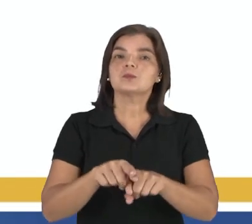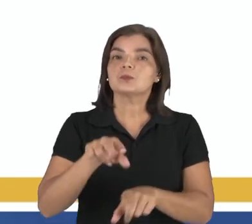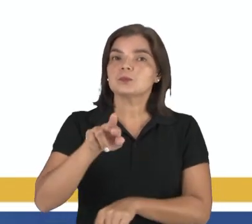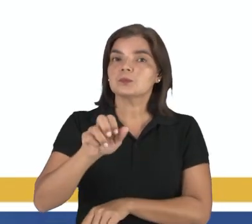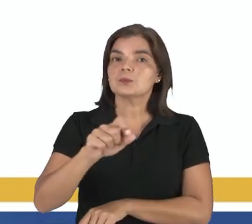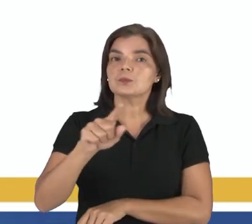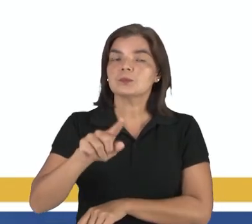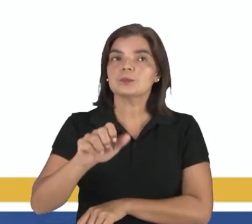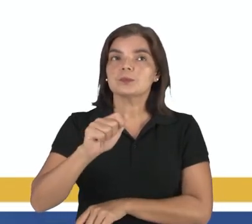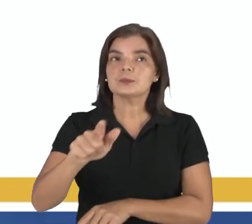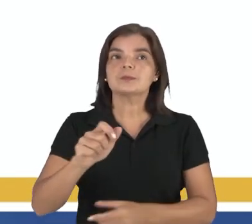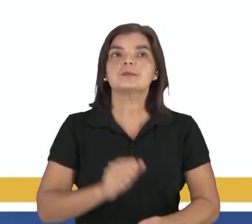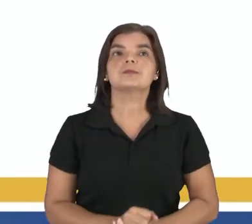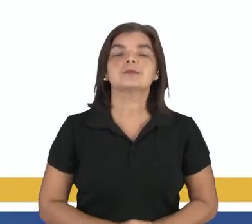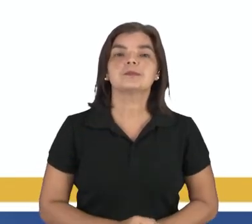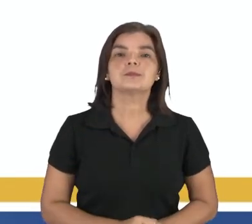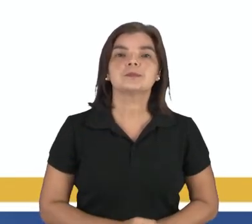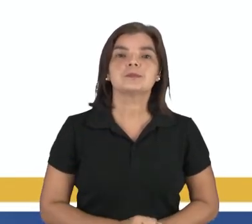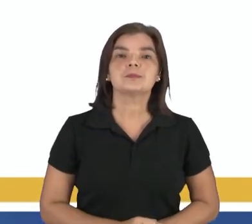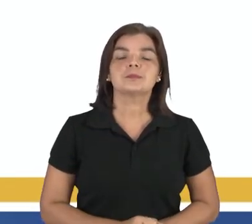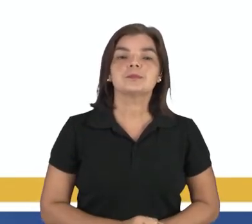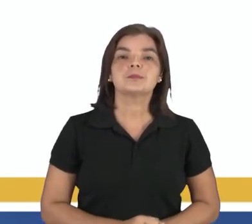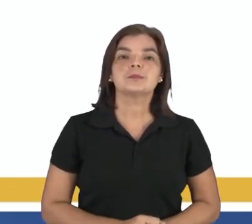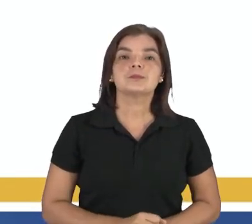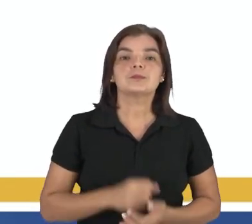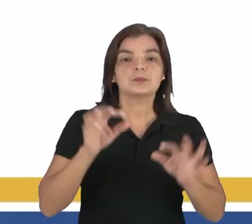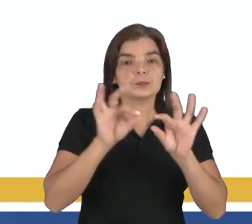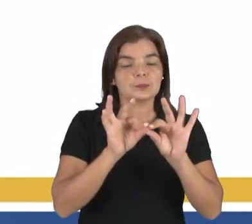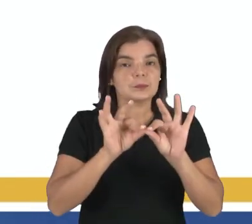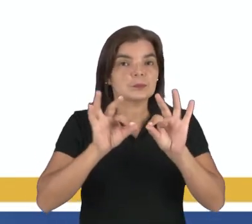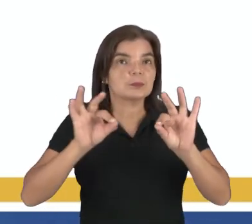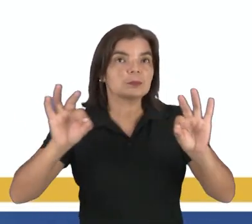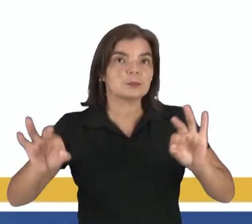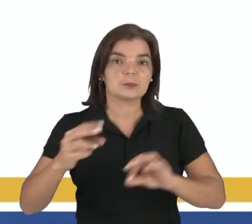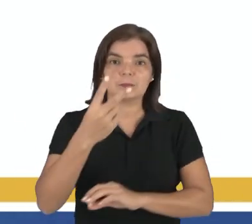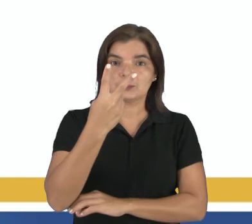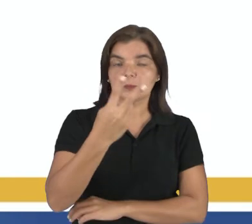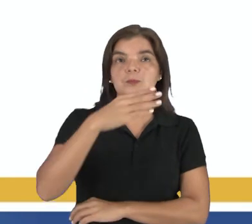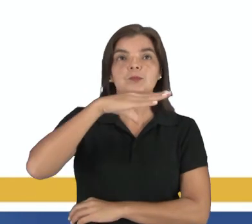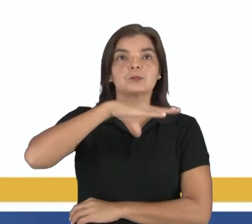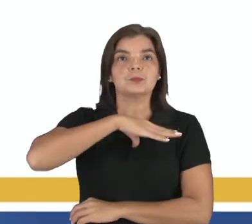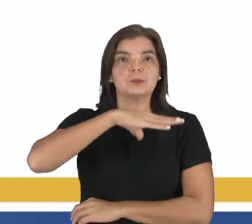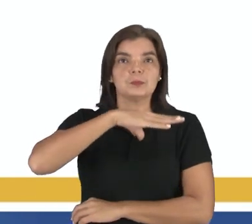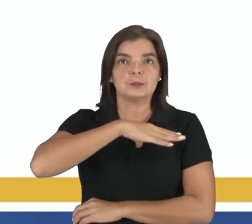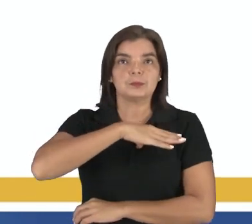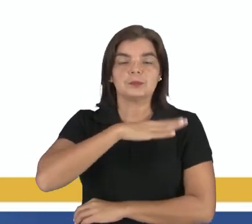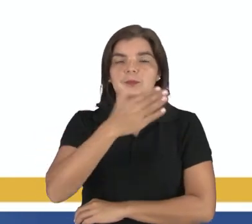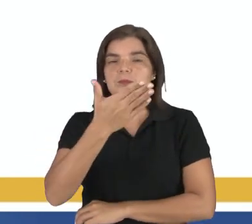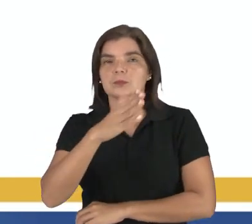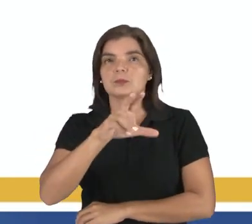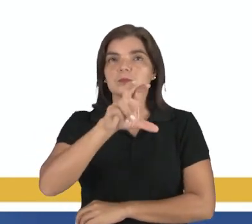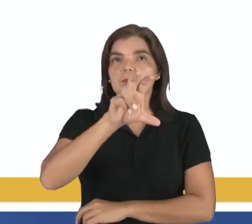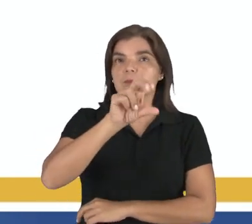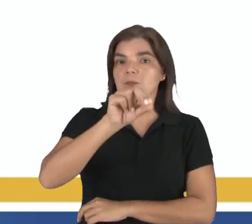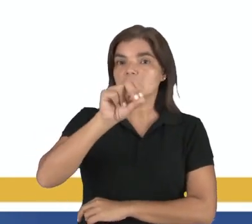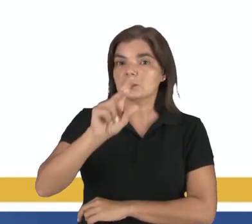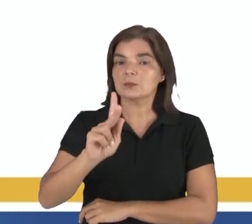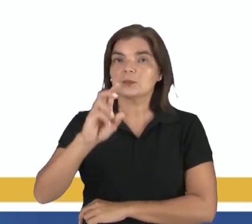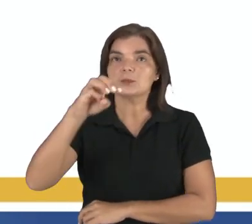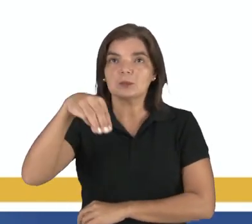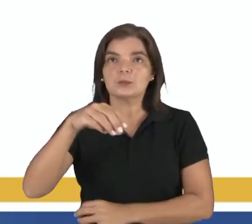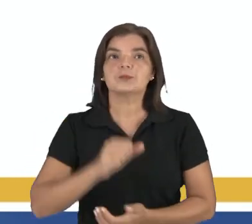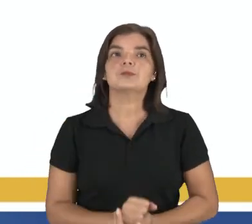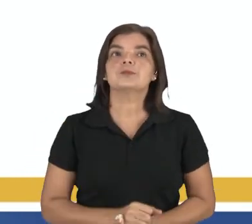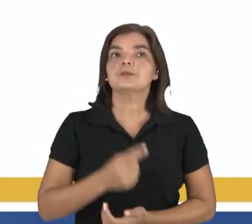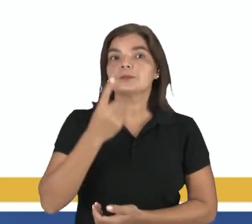razão. Então, na situação diz o seguinte: a distância entre duas cidades é de aproximadamente